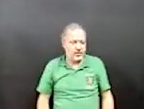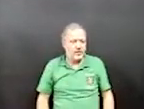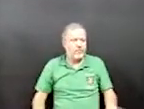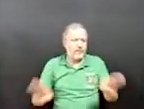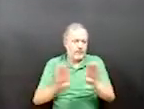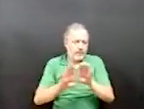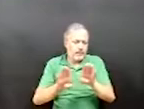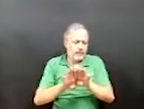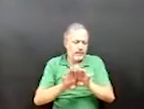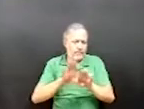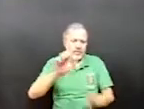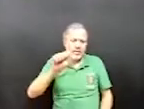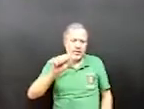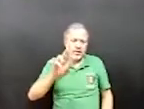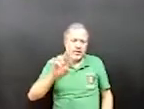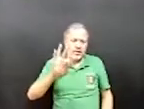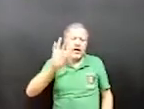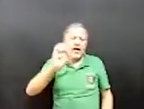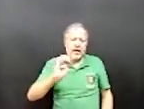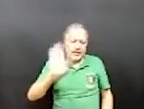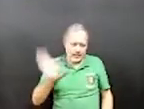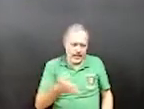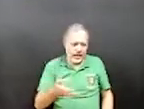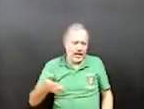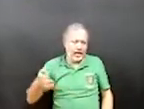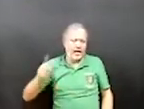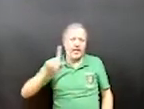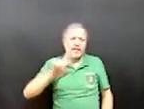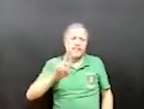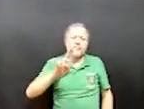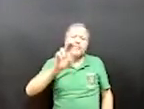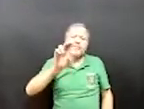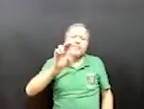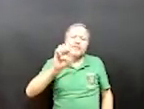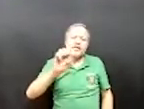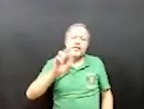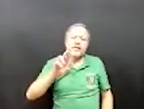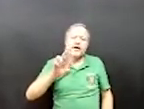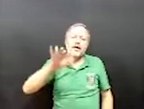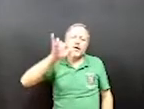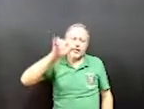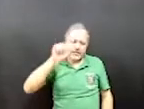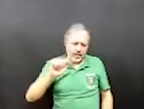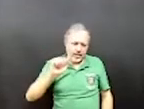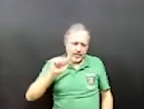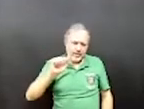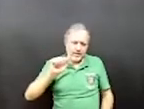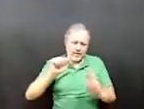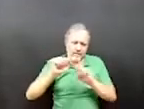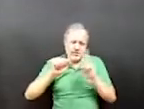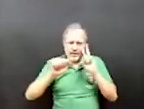né, que para você estar sempre preparado de como estar olhando não só você, mas principalmente teus, entre aspas, inimigos, né,